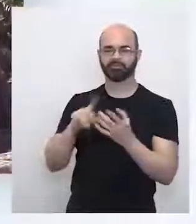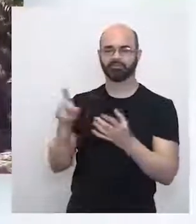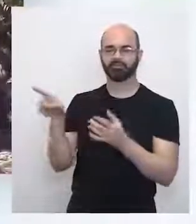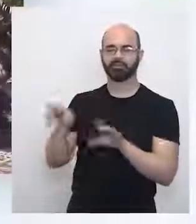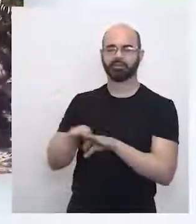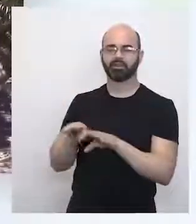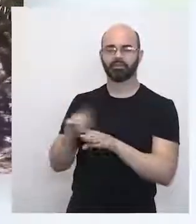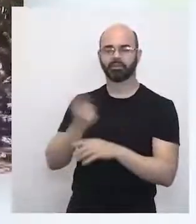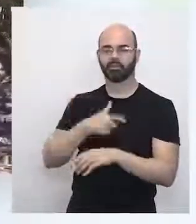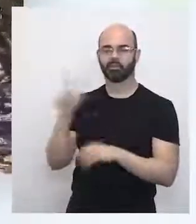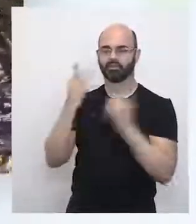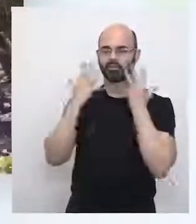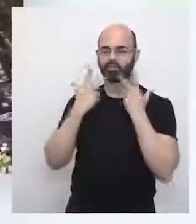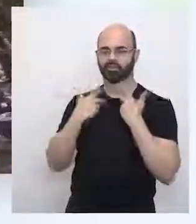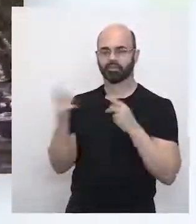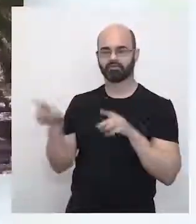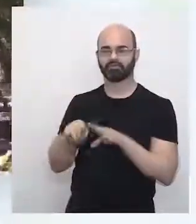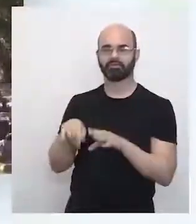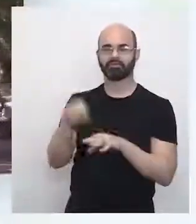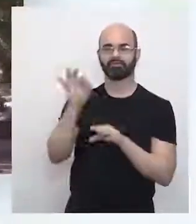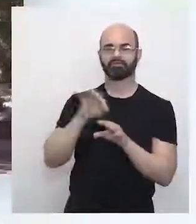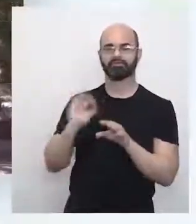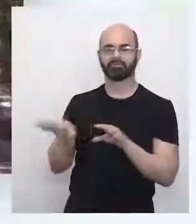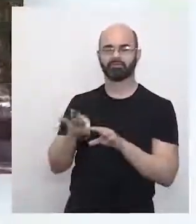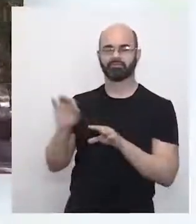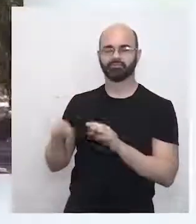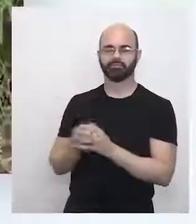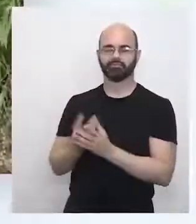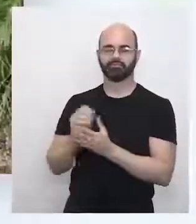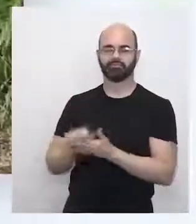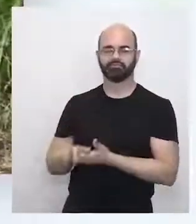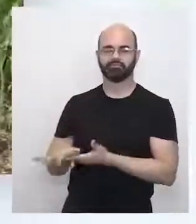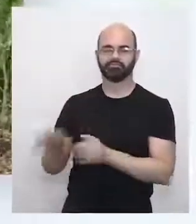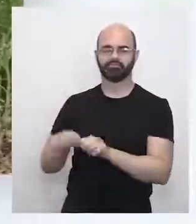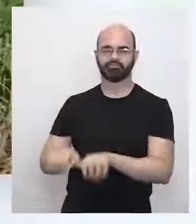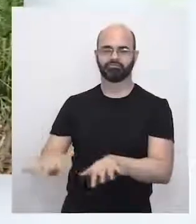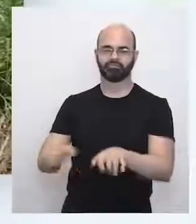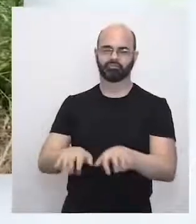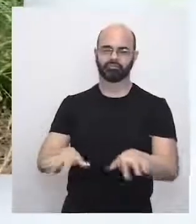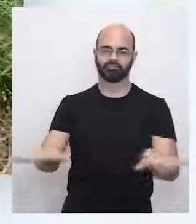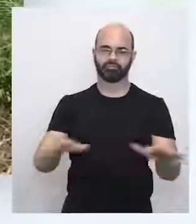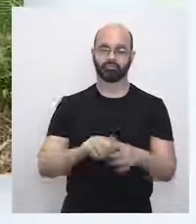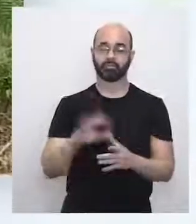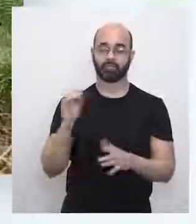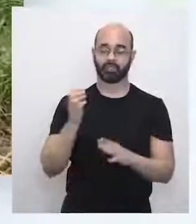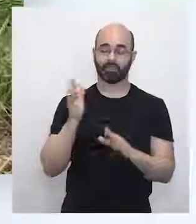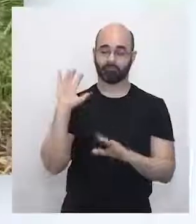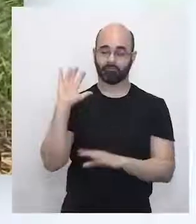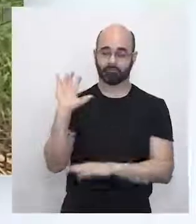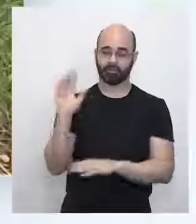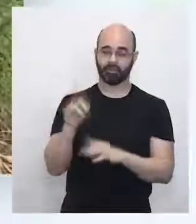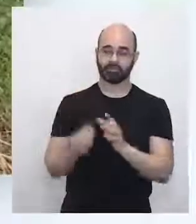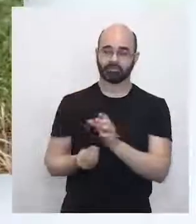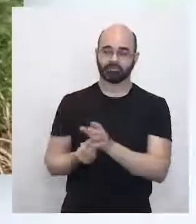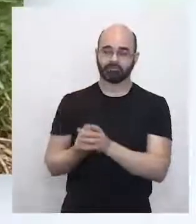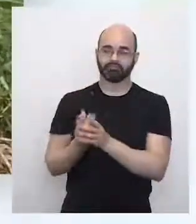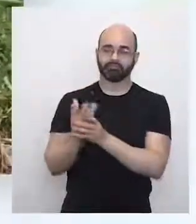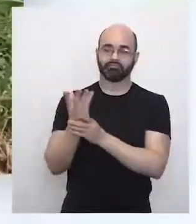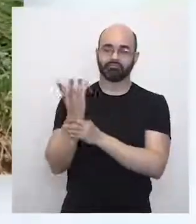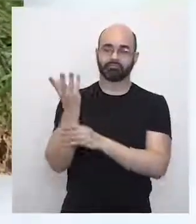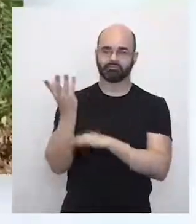também se encarregam de semear a espécie. Mas a poda frequente das novas mudas de